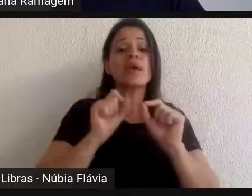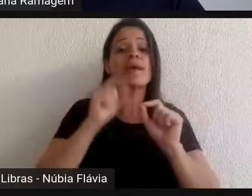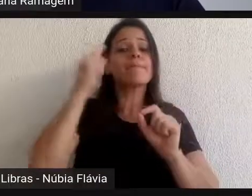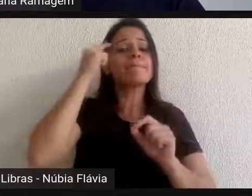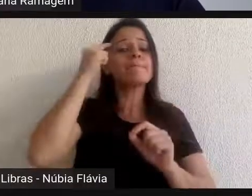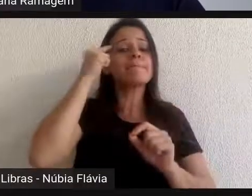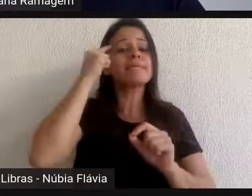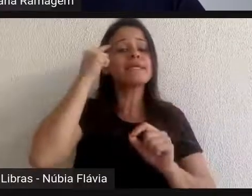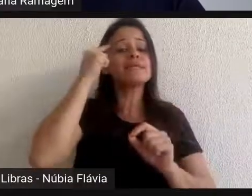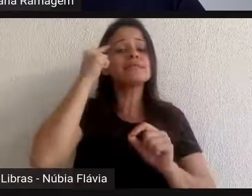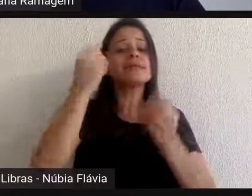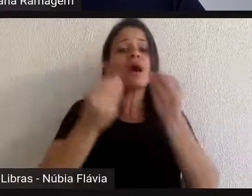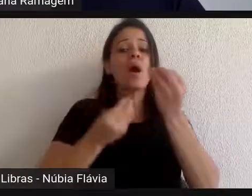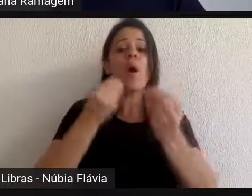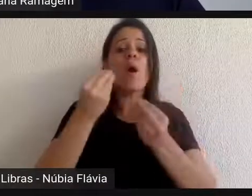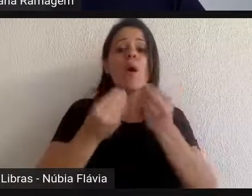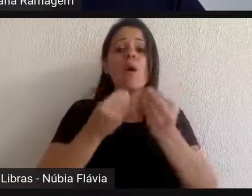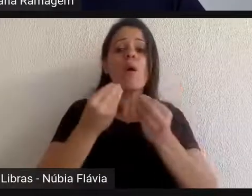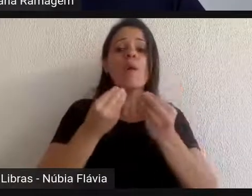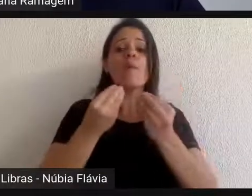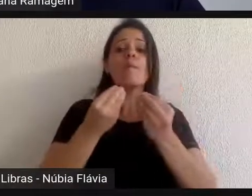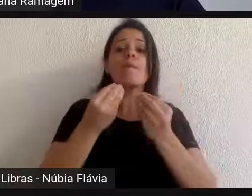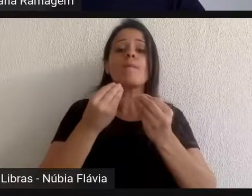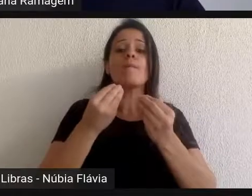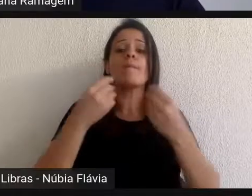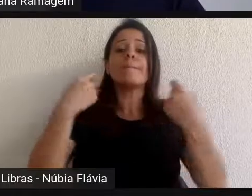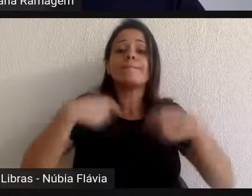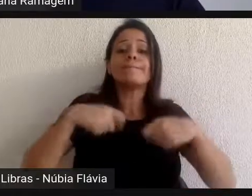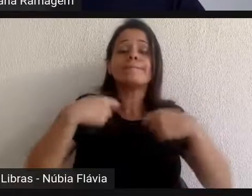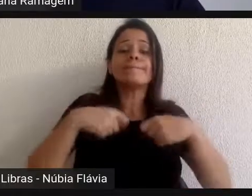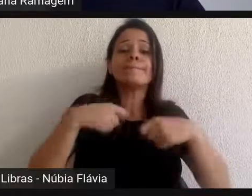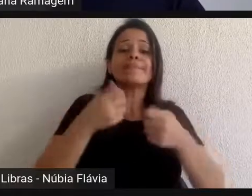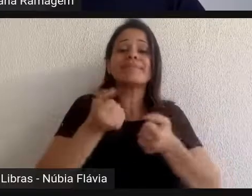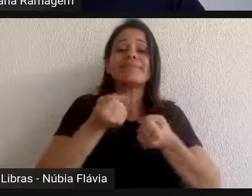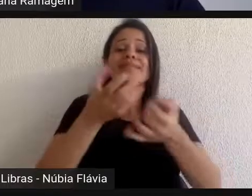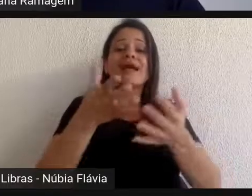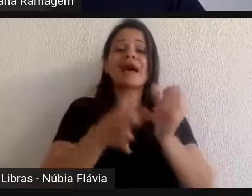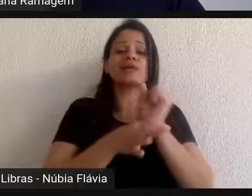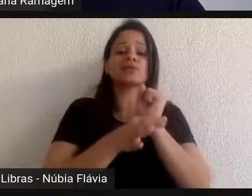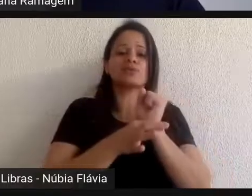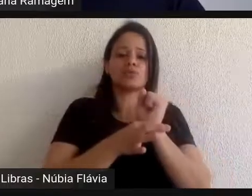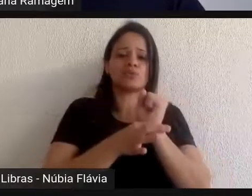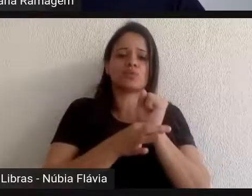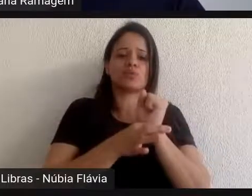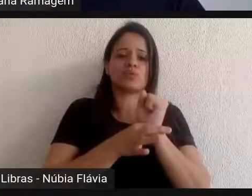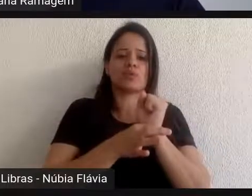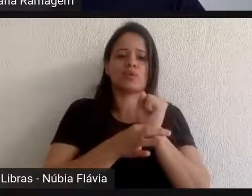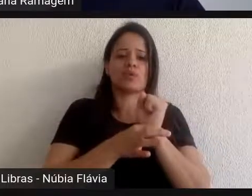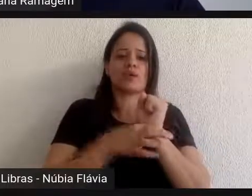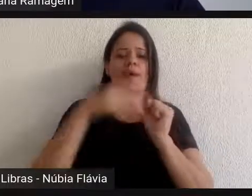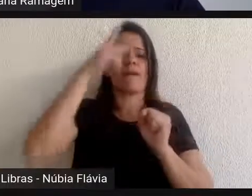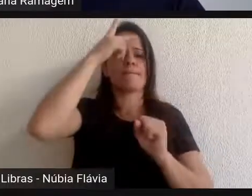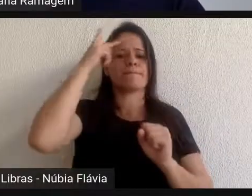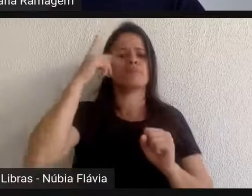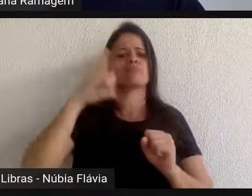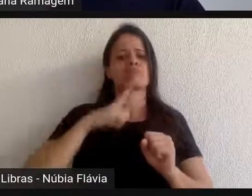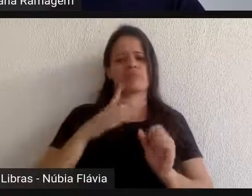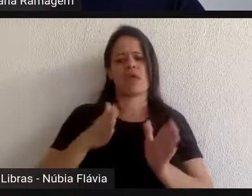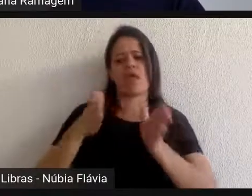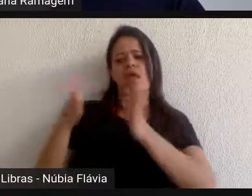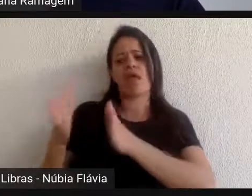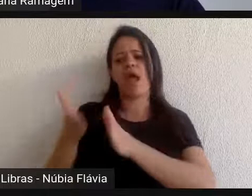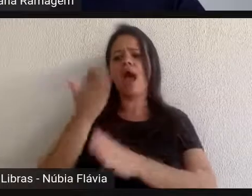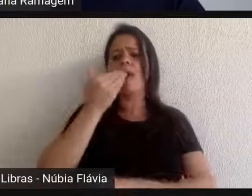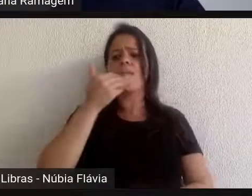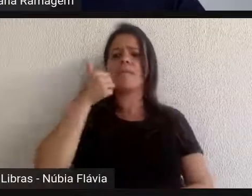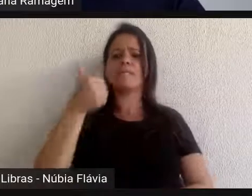Covid, caso a gente venha pegar, claro, né, que a gente tem uma doença sem intercorrências, tá? Muitas pessoas têm um estilo de vida saudável, se alimentam bem